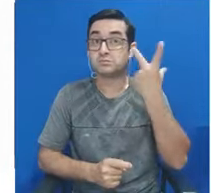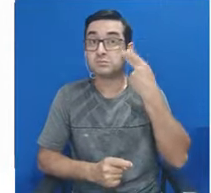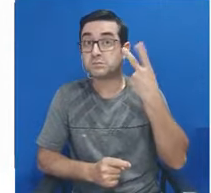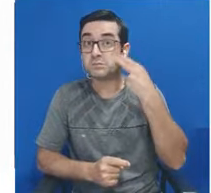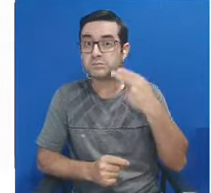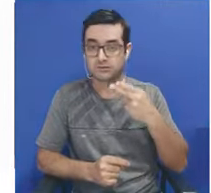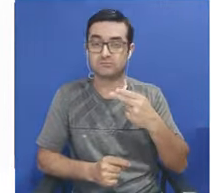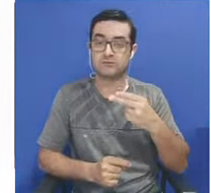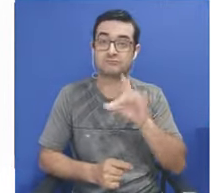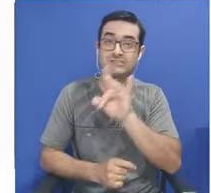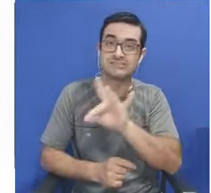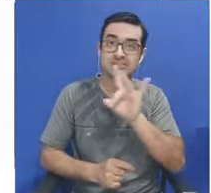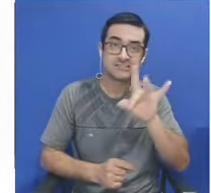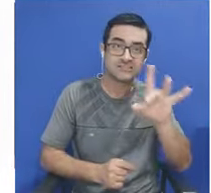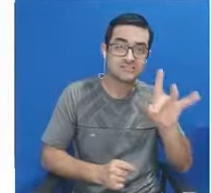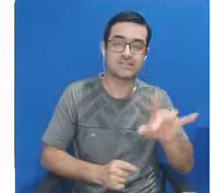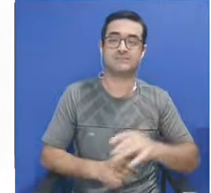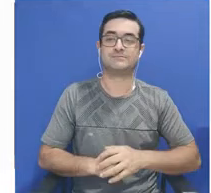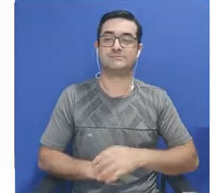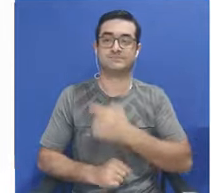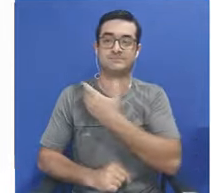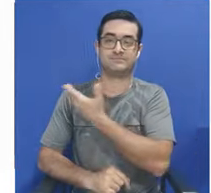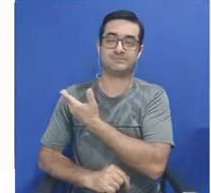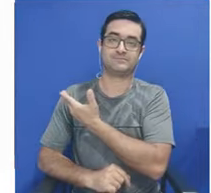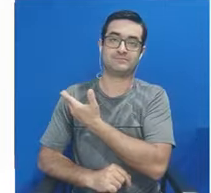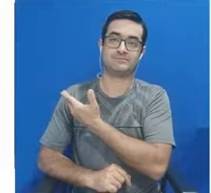6,48 divididos por 0,65, 10.